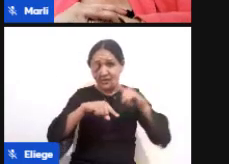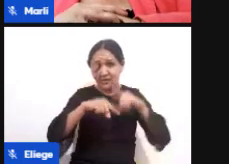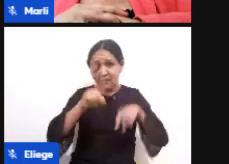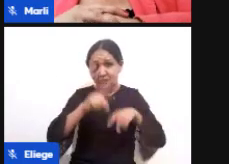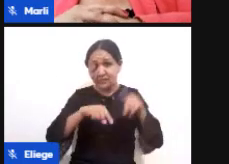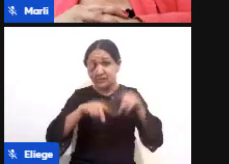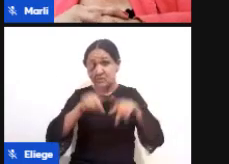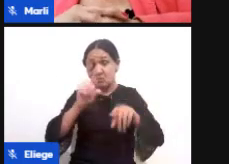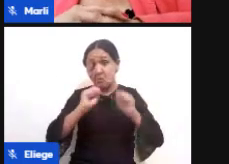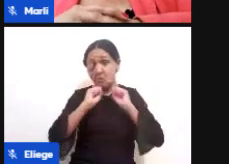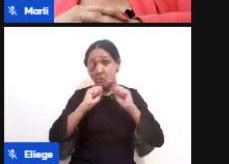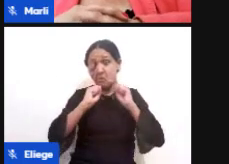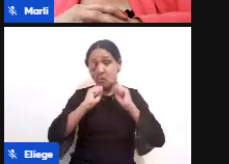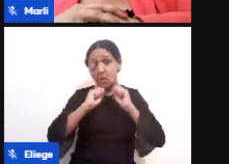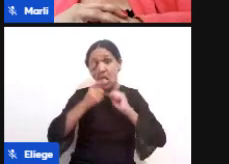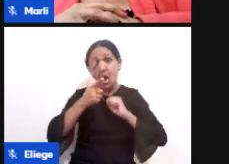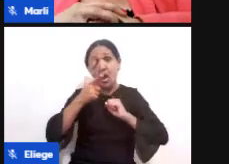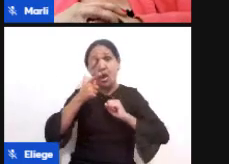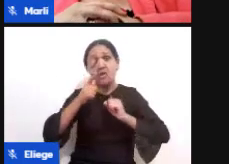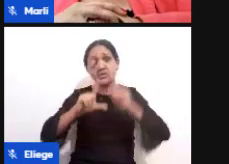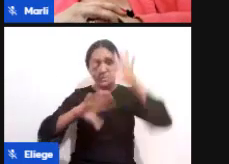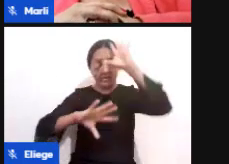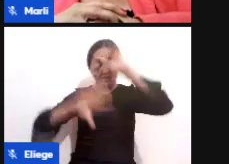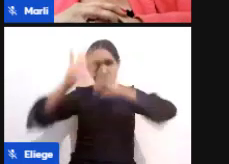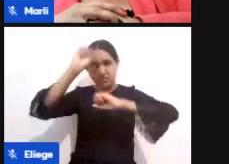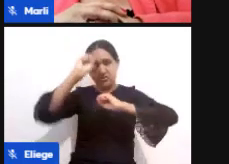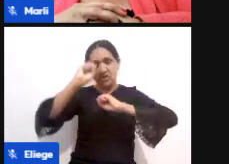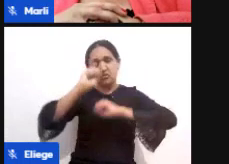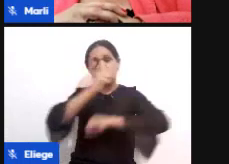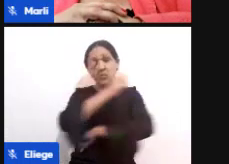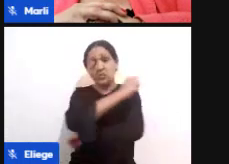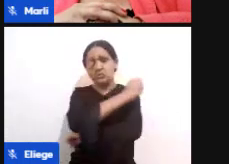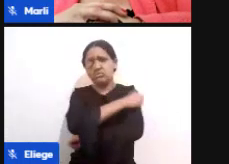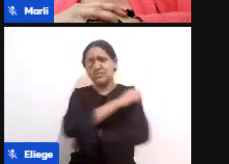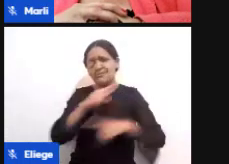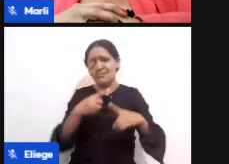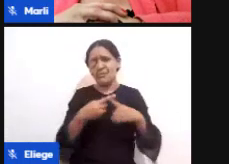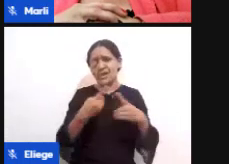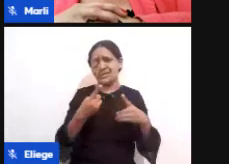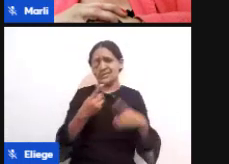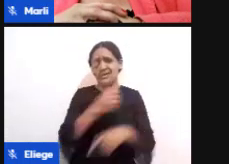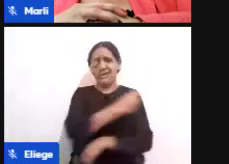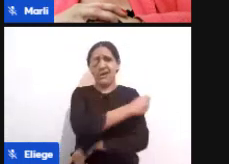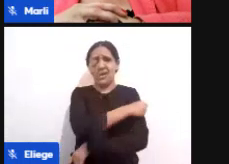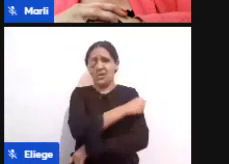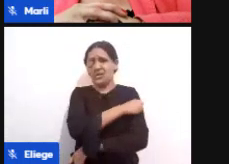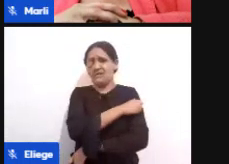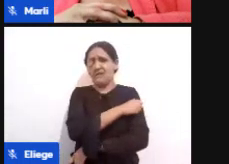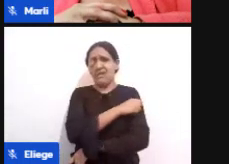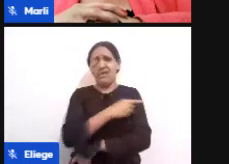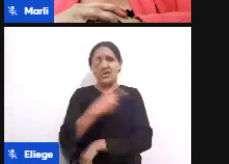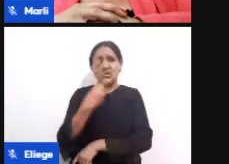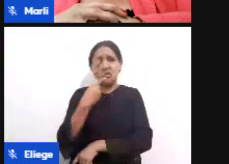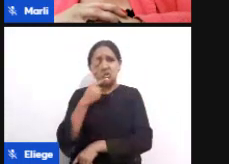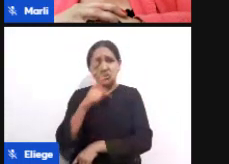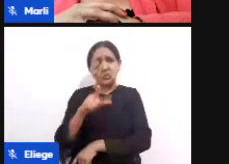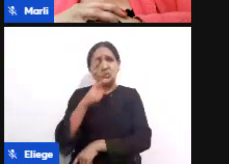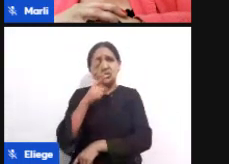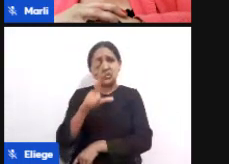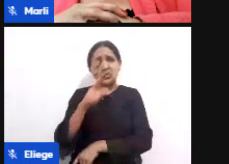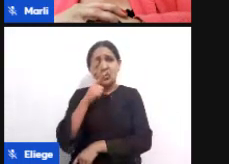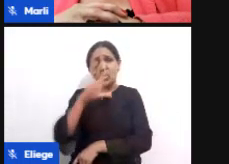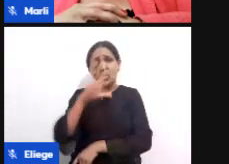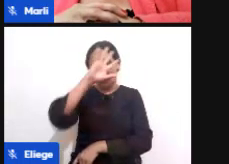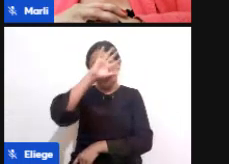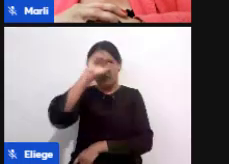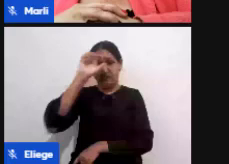gerar aprendizado para esse aluno. Ah, mas o aluno vai ficar lá repetindo o alfabeto? Não. Esse material, é